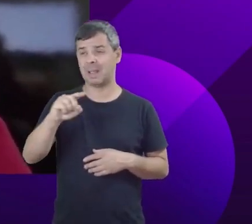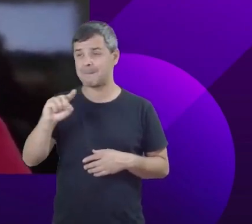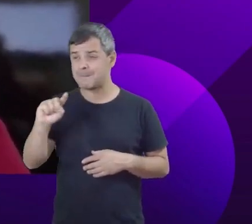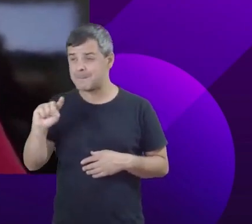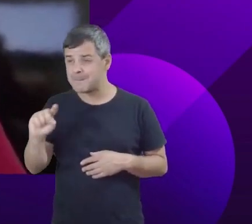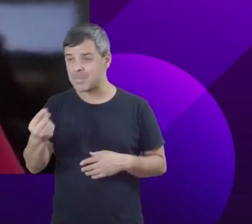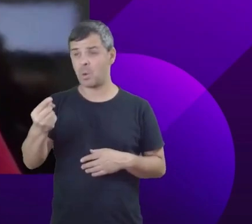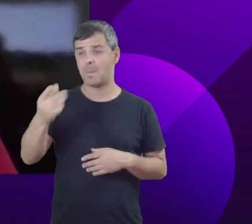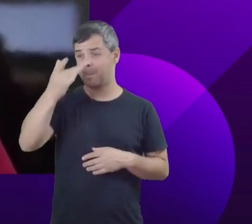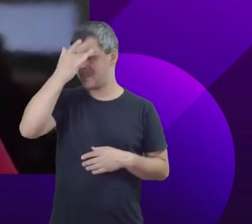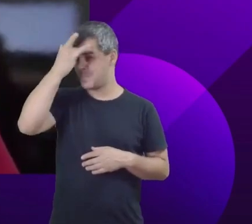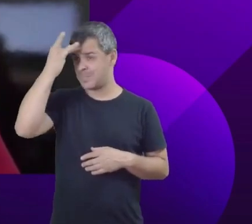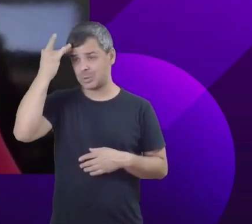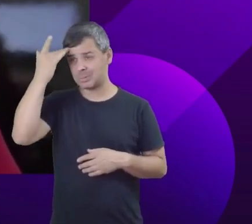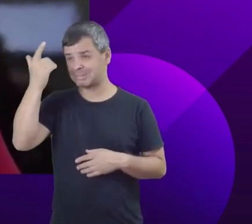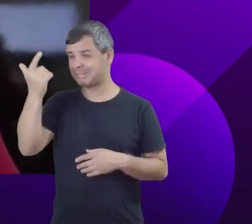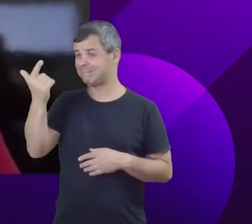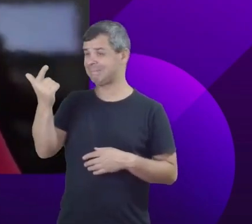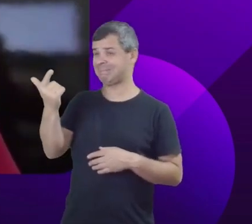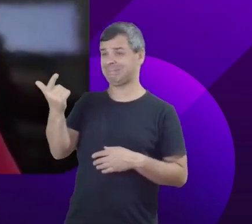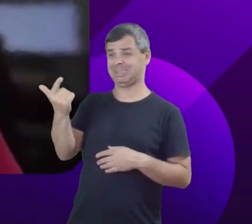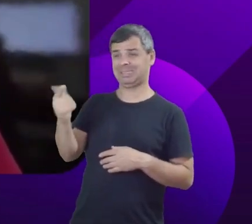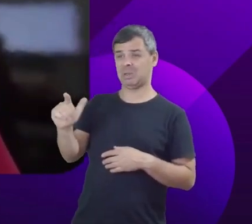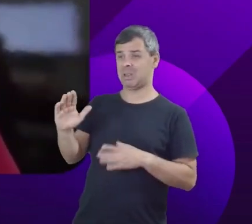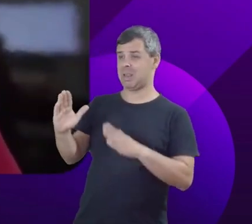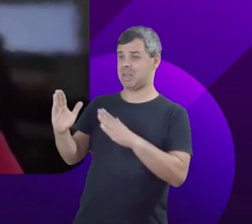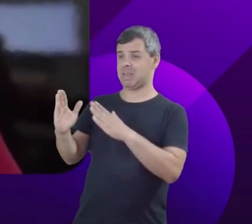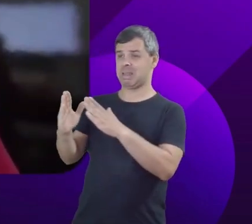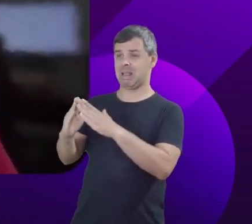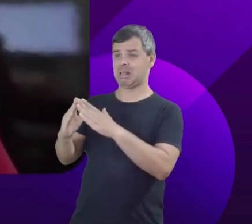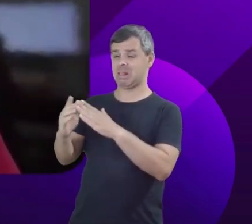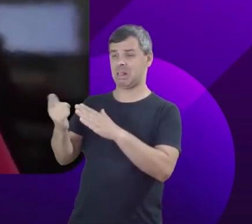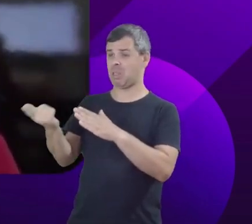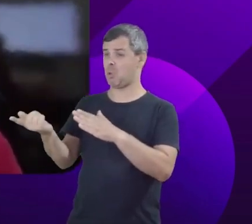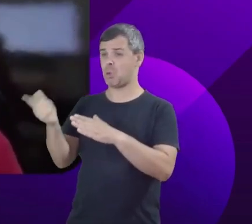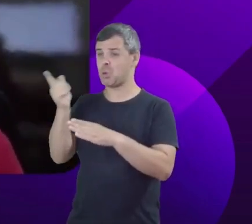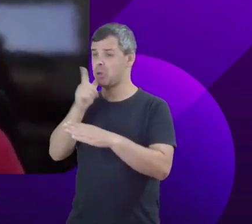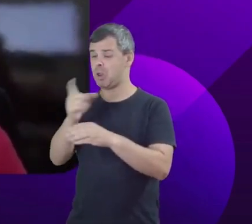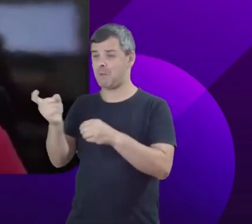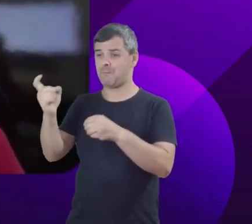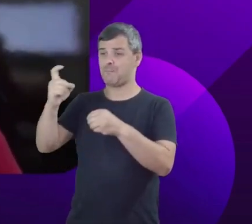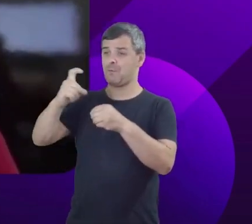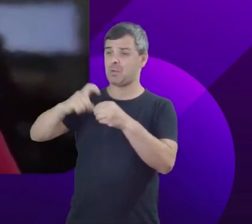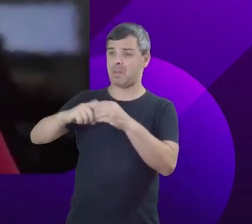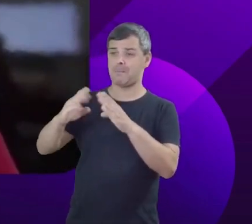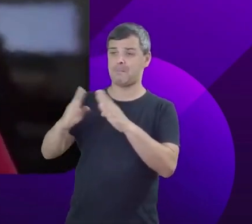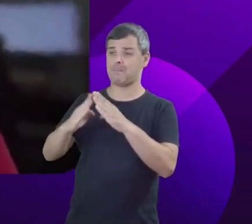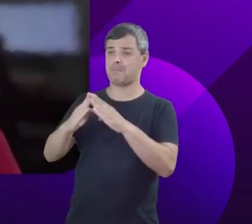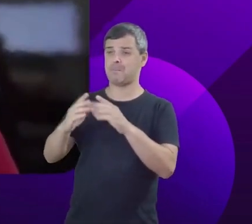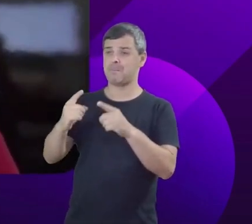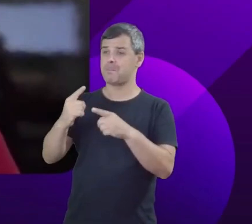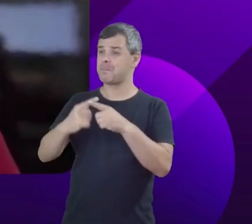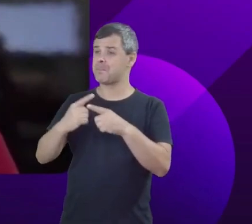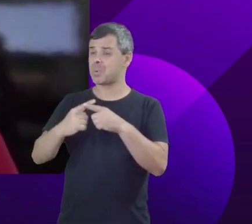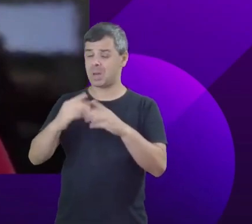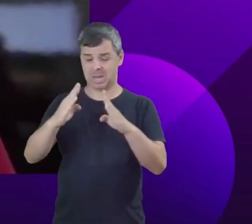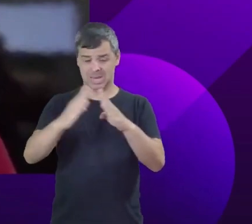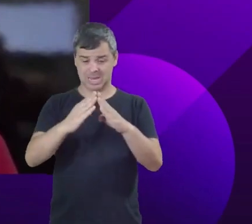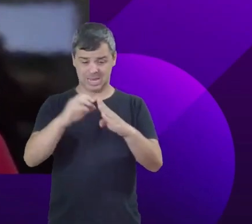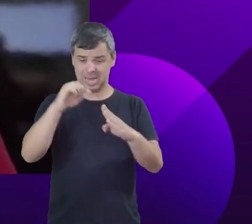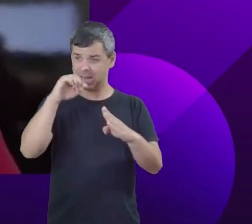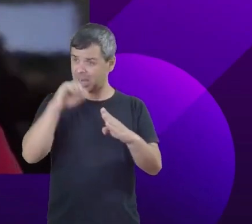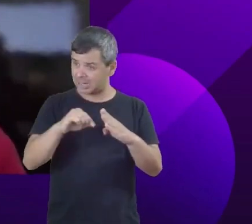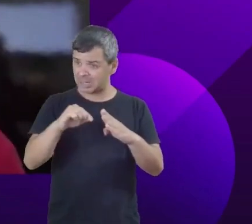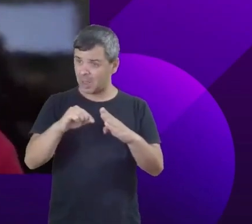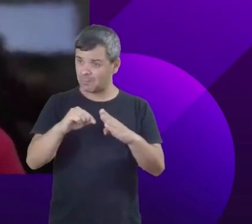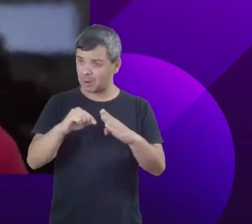estão desalojadas, né? Não conseguem retornar para suas casas, porque as suas habitações ou elas